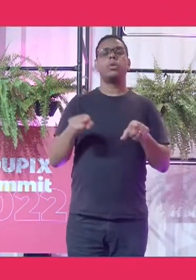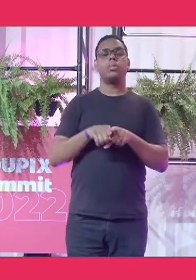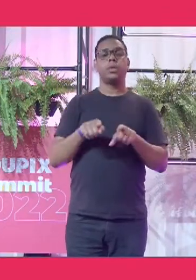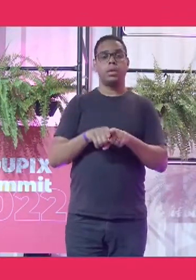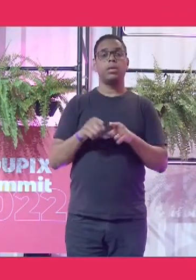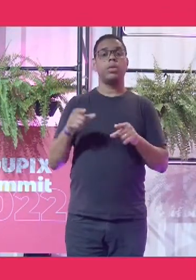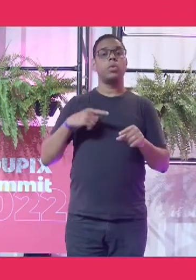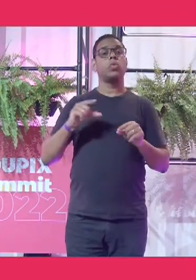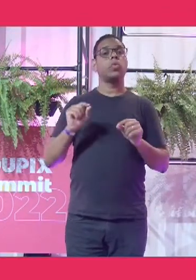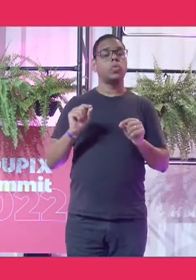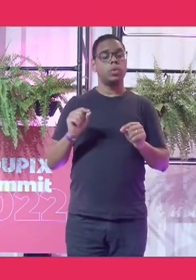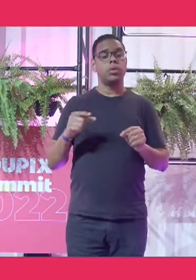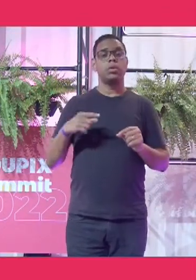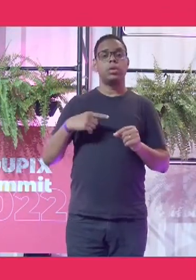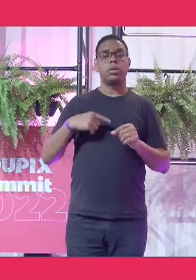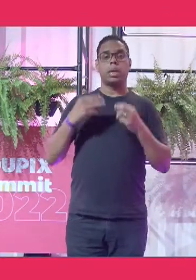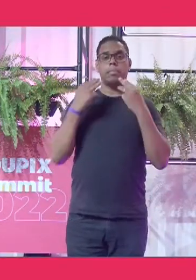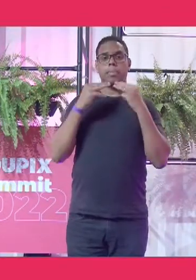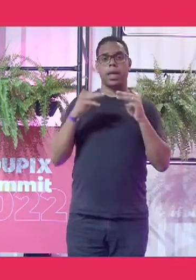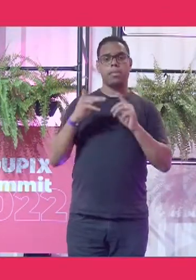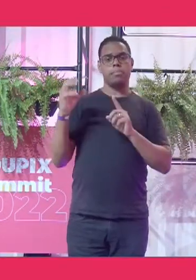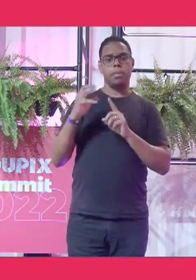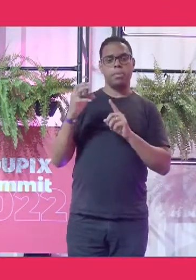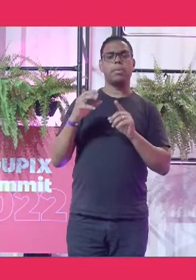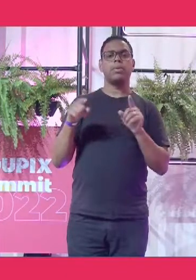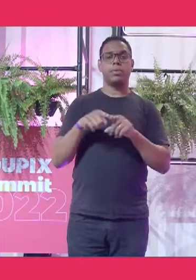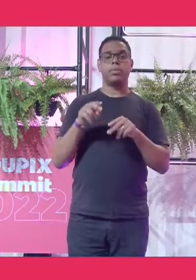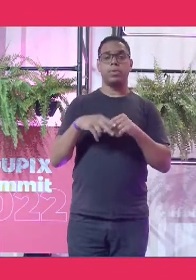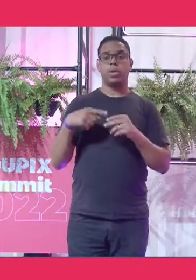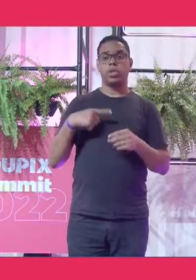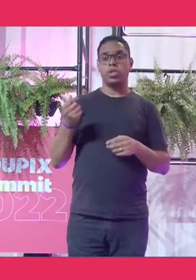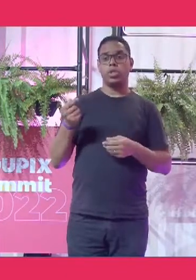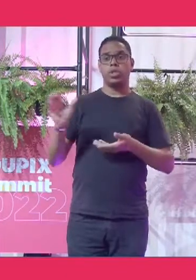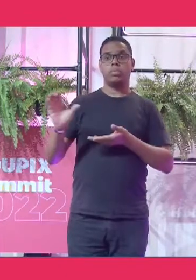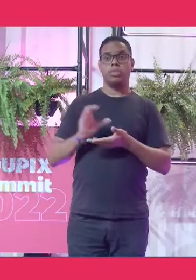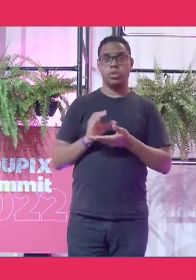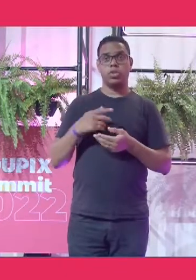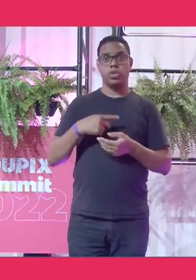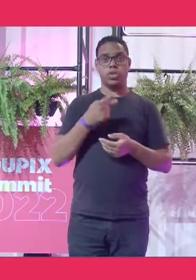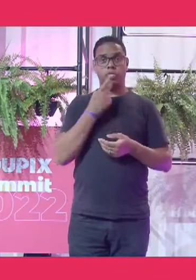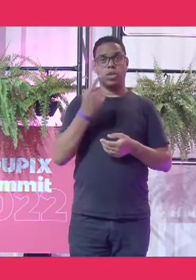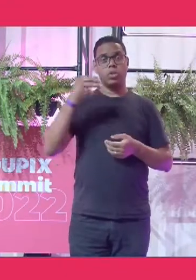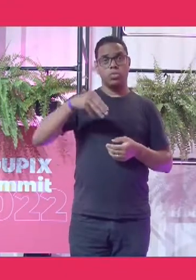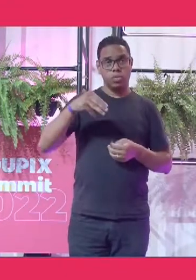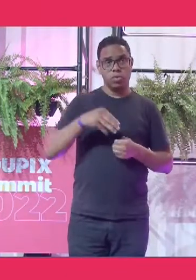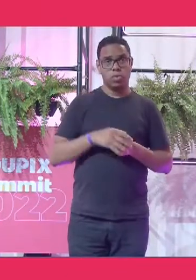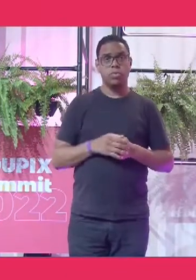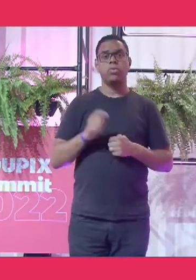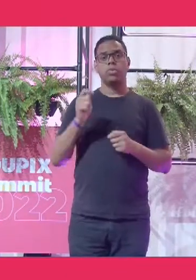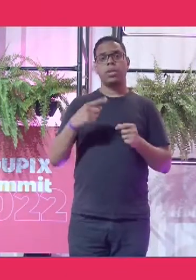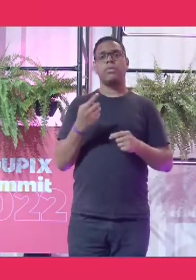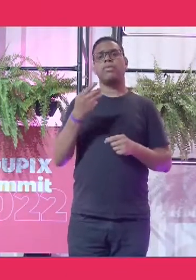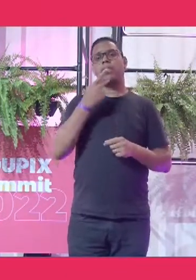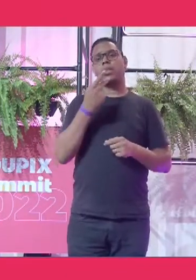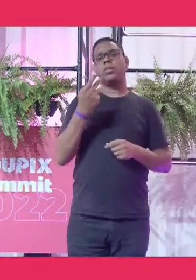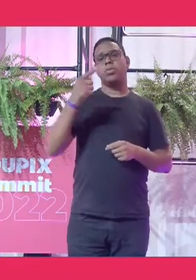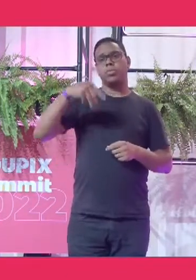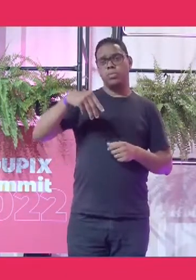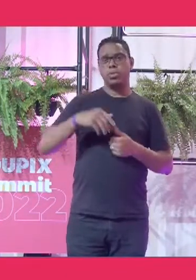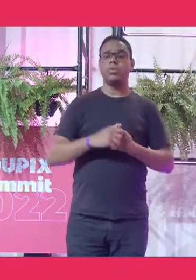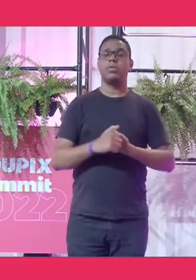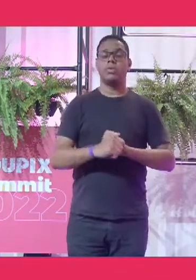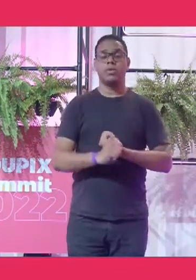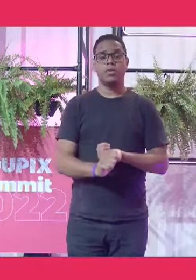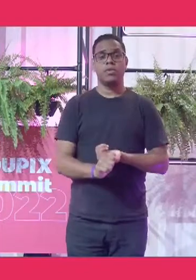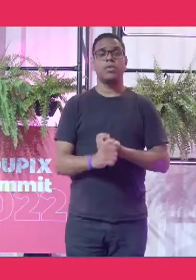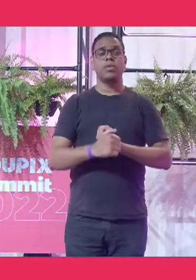com a presença do marketing de influência. Quando o dinheiro entra, você não vai falar em um minuto, gente? Você vai falar. Estão te pagando? Você vai